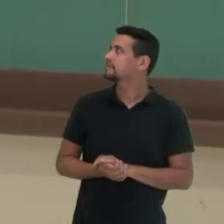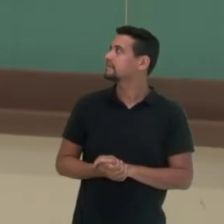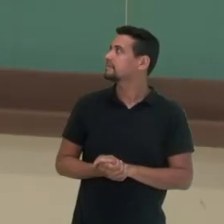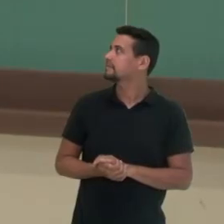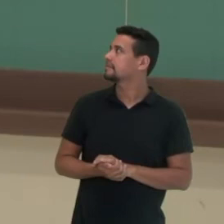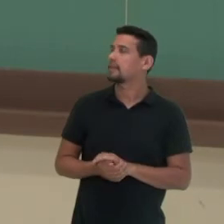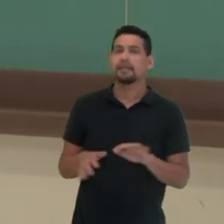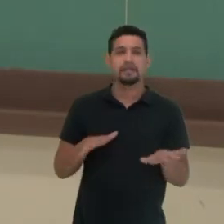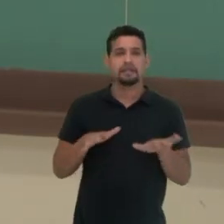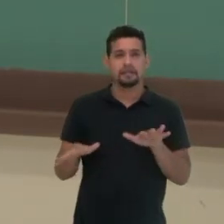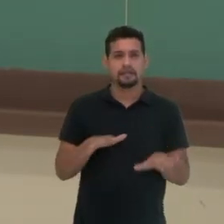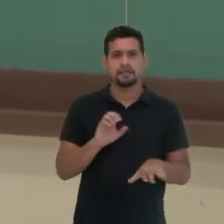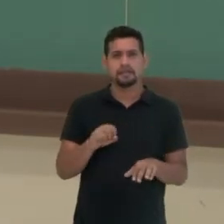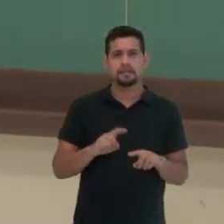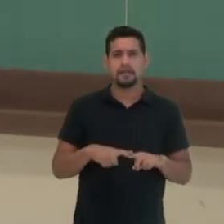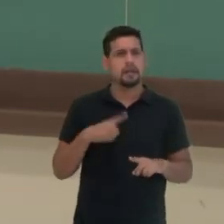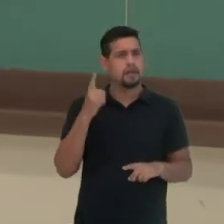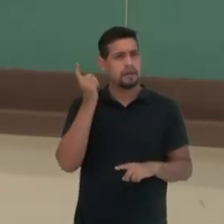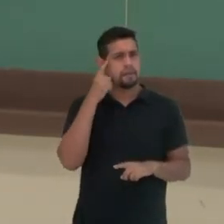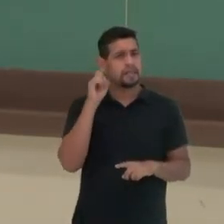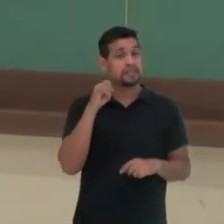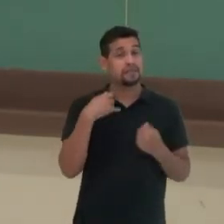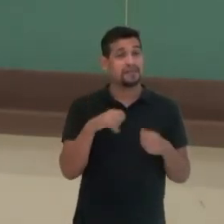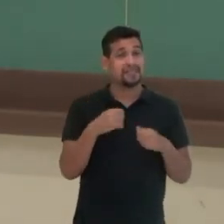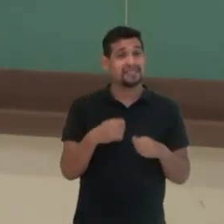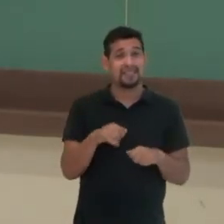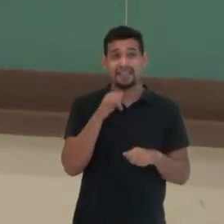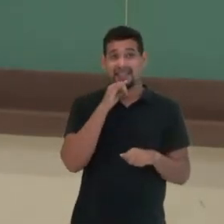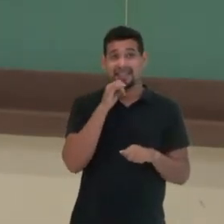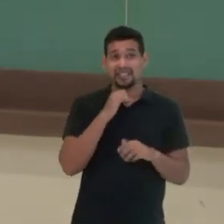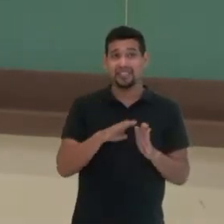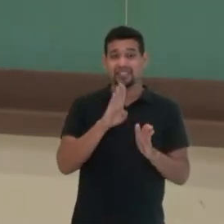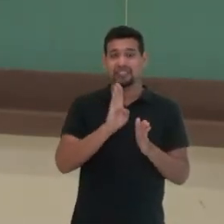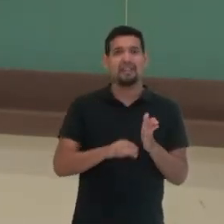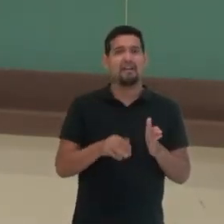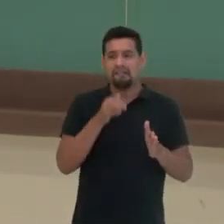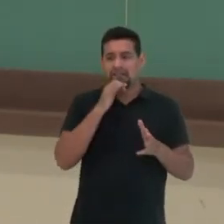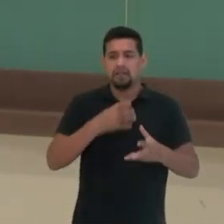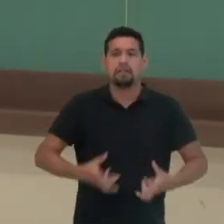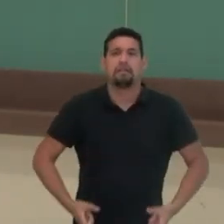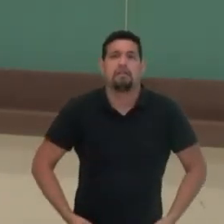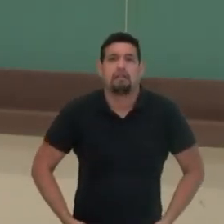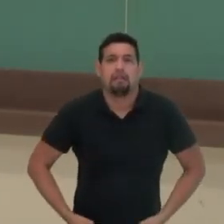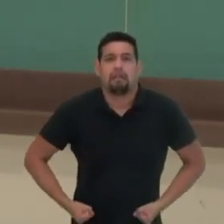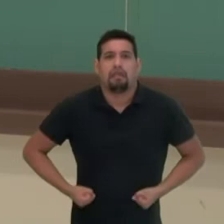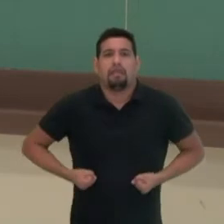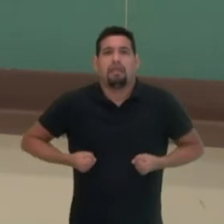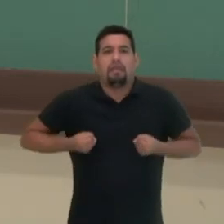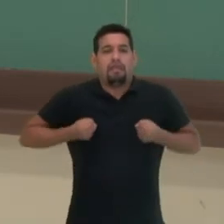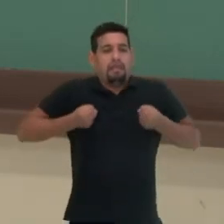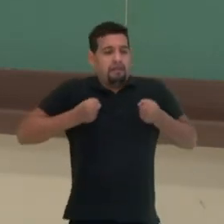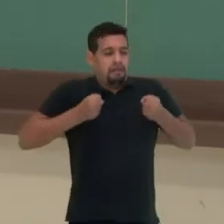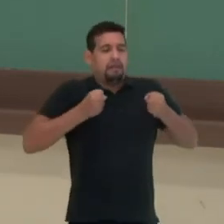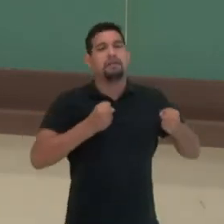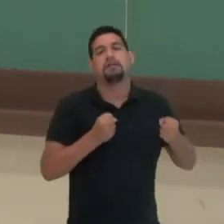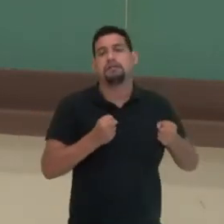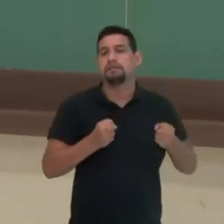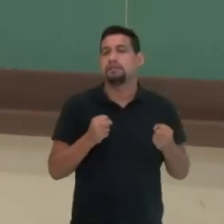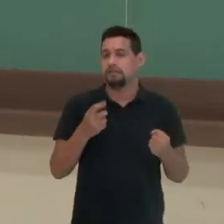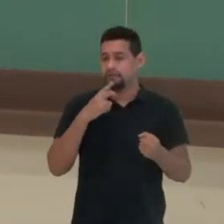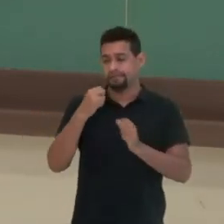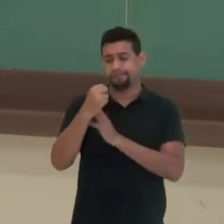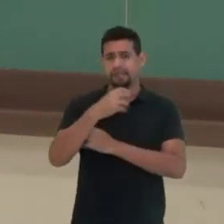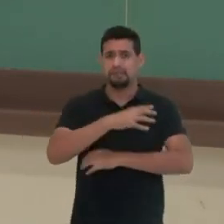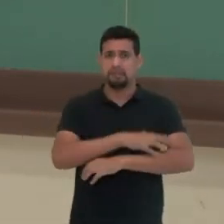Movimentando esse barril. Imagina se ele tivesse que retirar esse barril daqui do chão e somente com a força ali